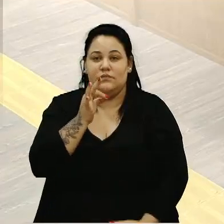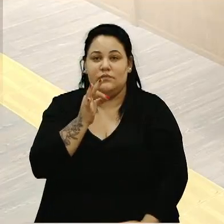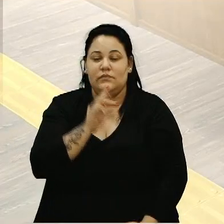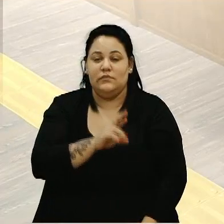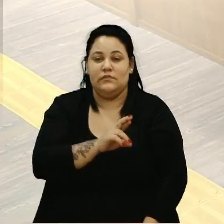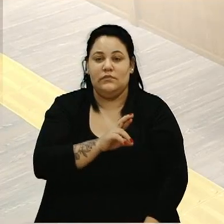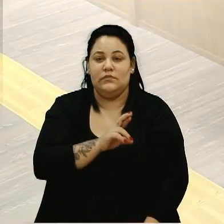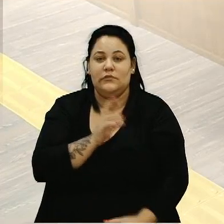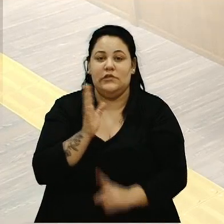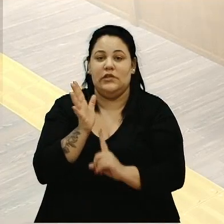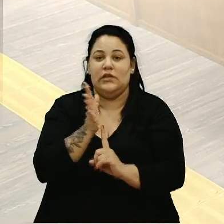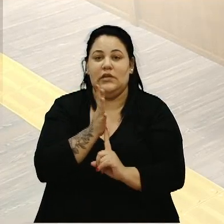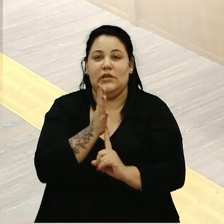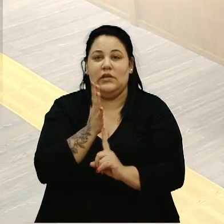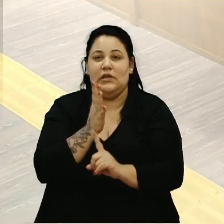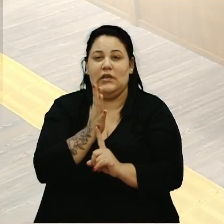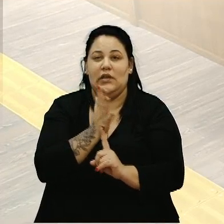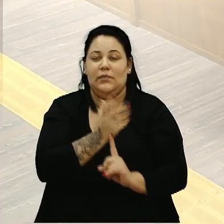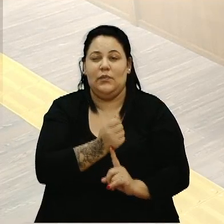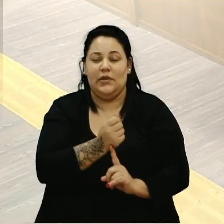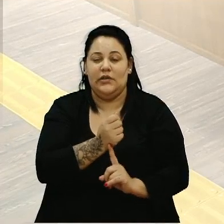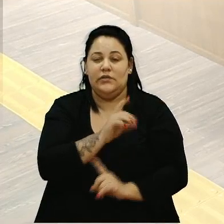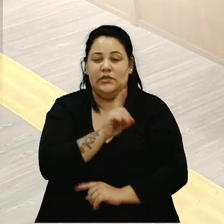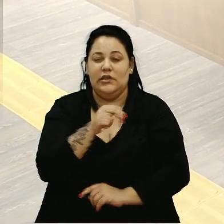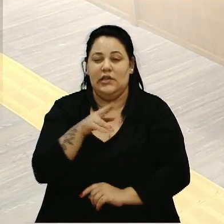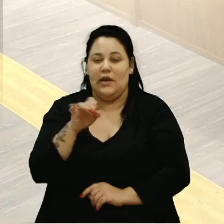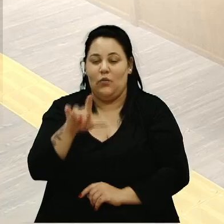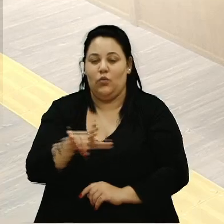Vereador Daniel Santos na tribuna.